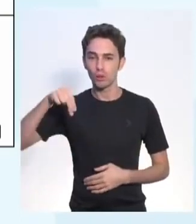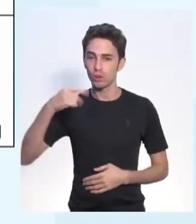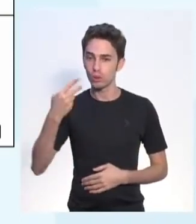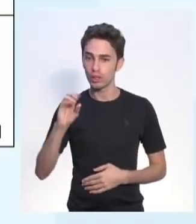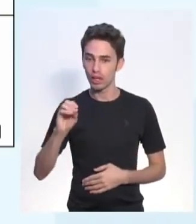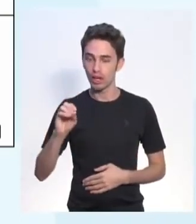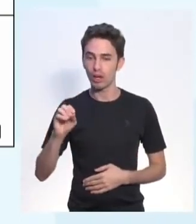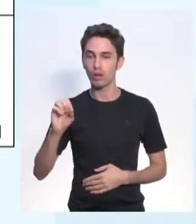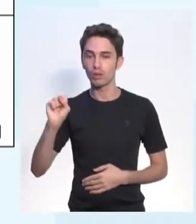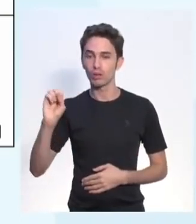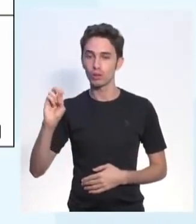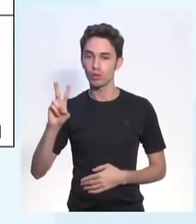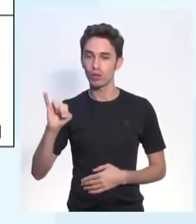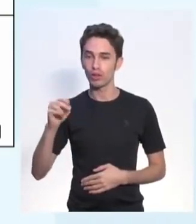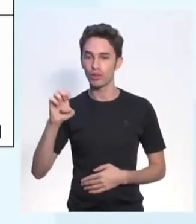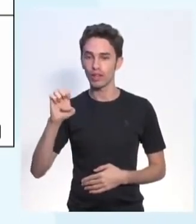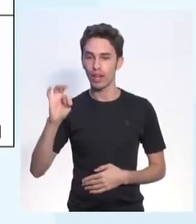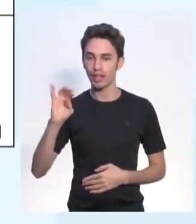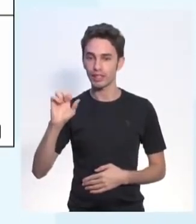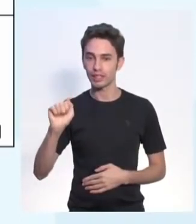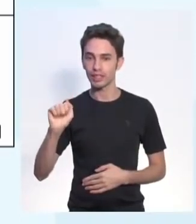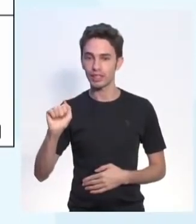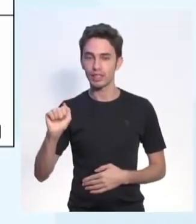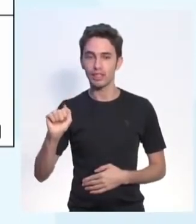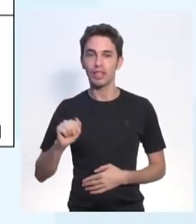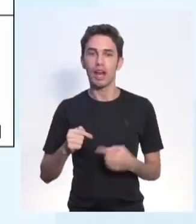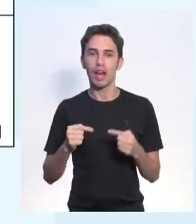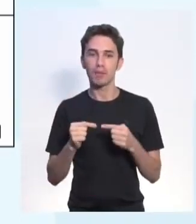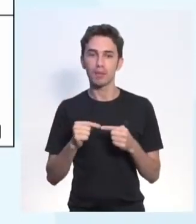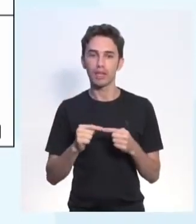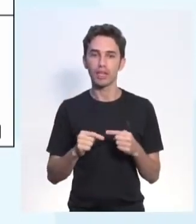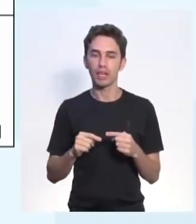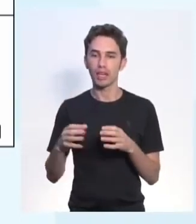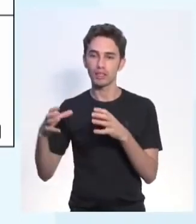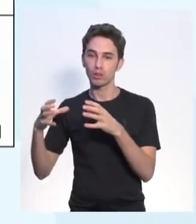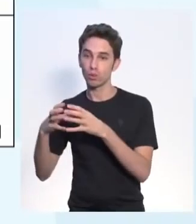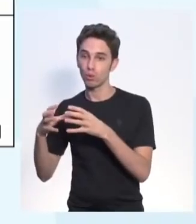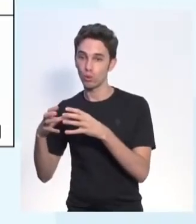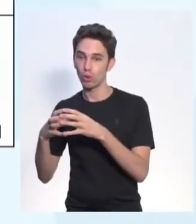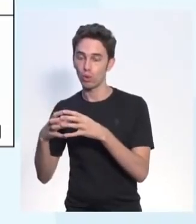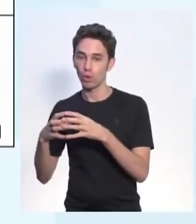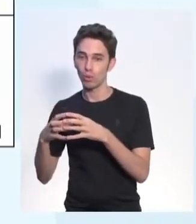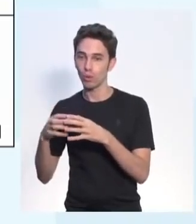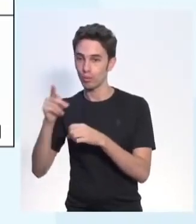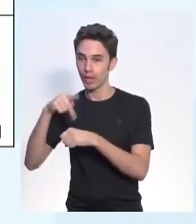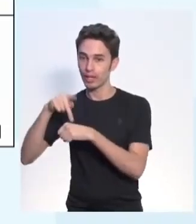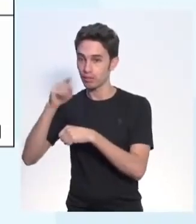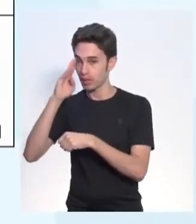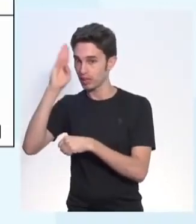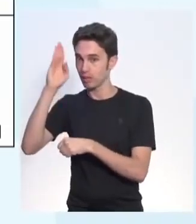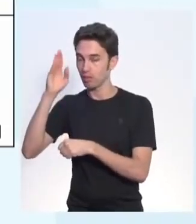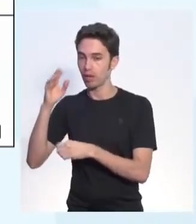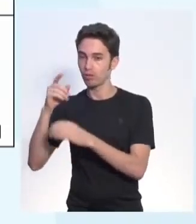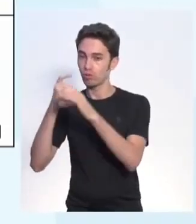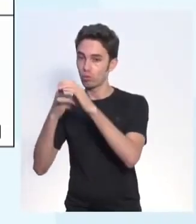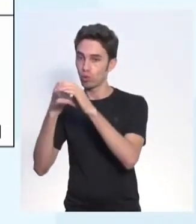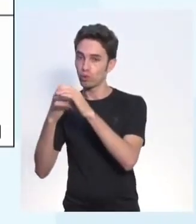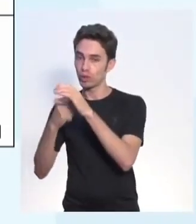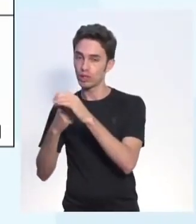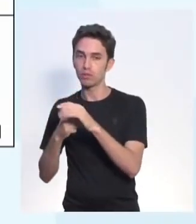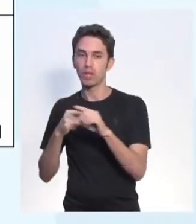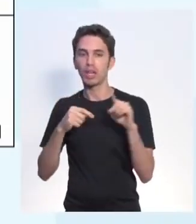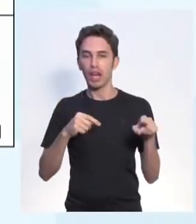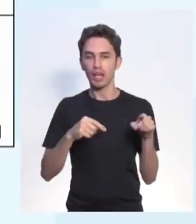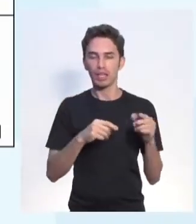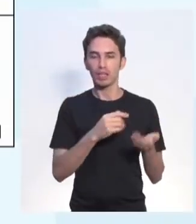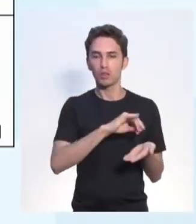bloco comunista e os Estados Unidos é o maior representante do plano capitalista,